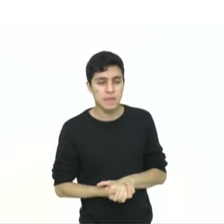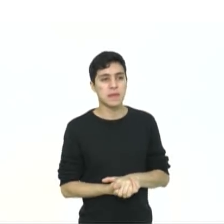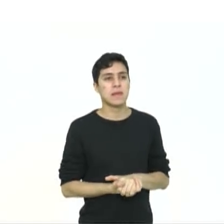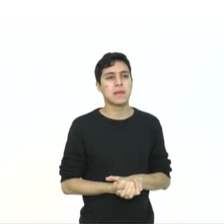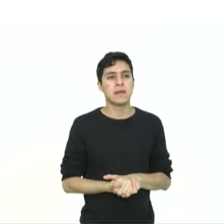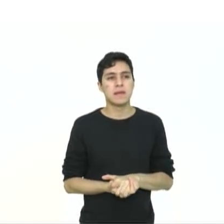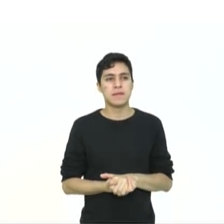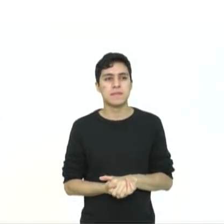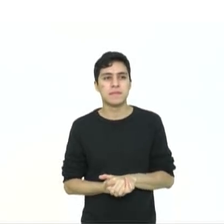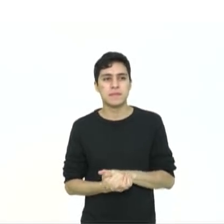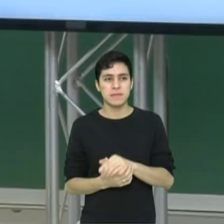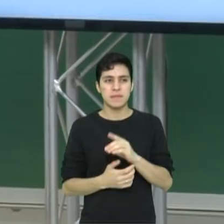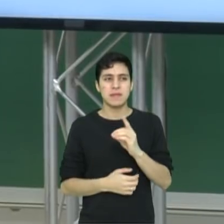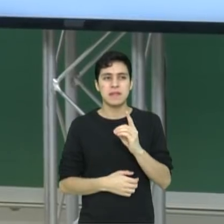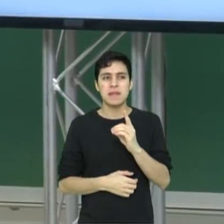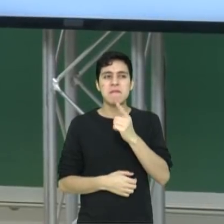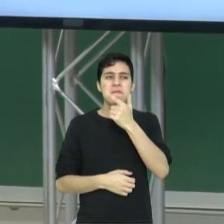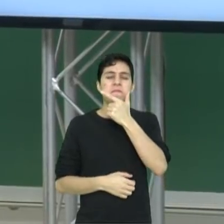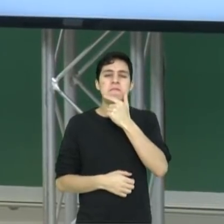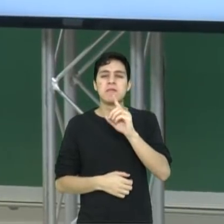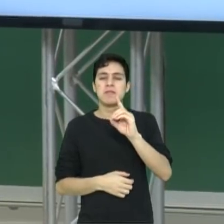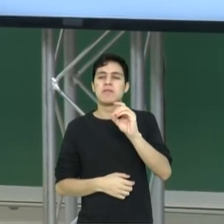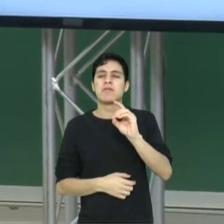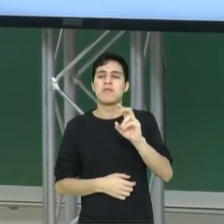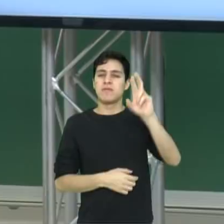É o Dr. Octopus versão imperialismo?